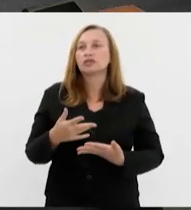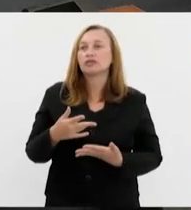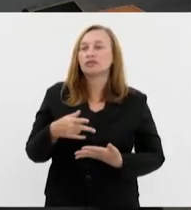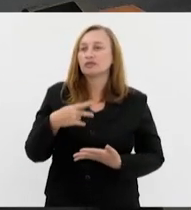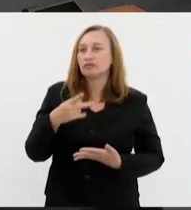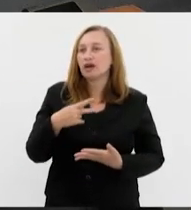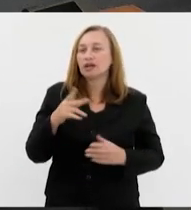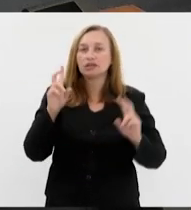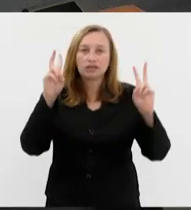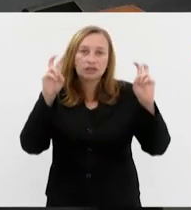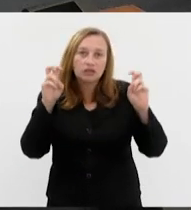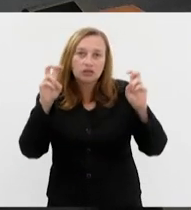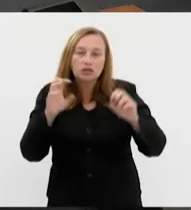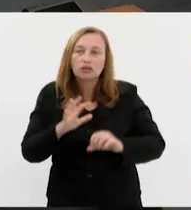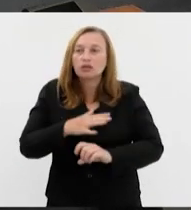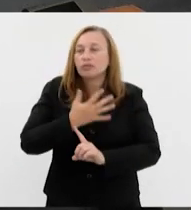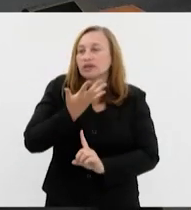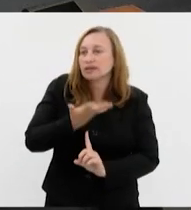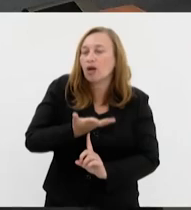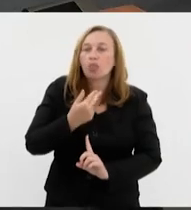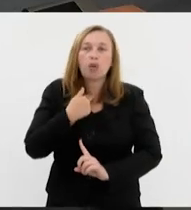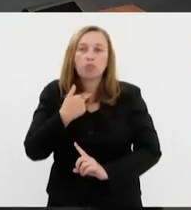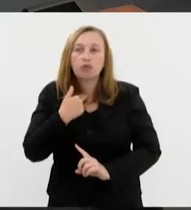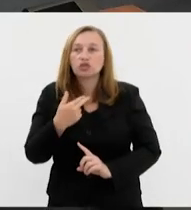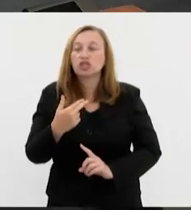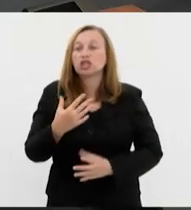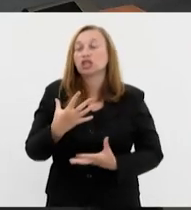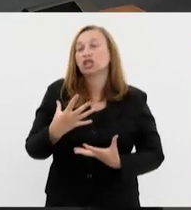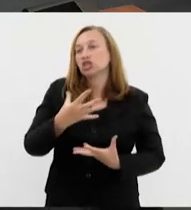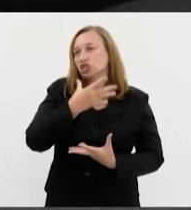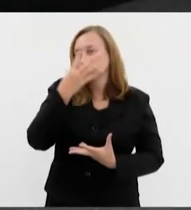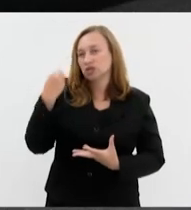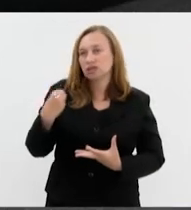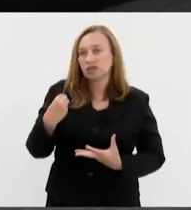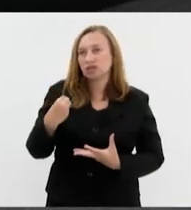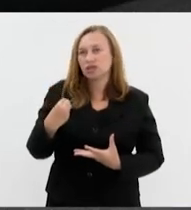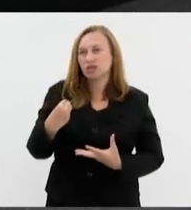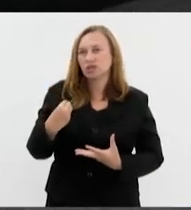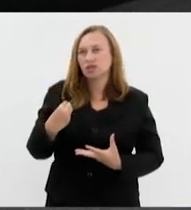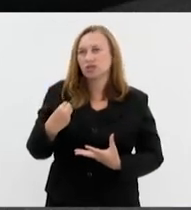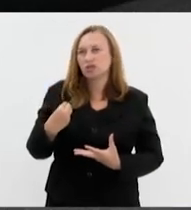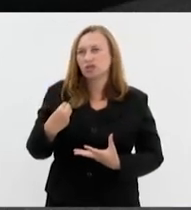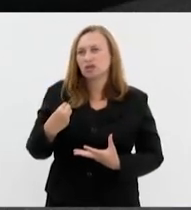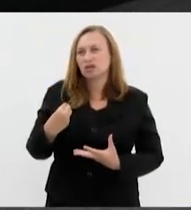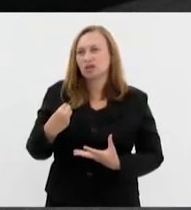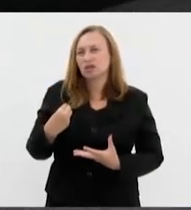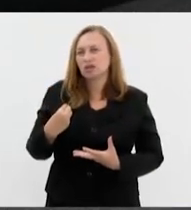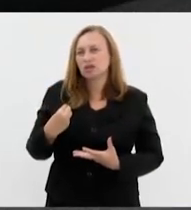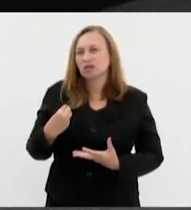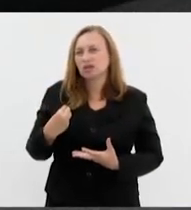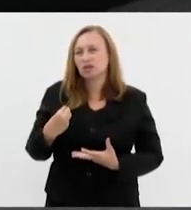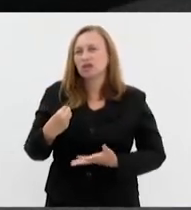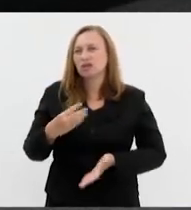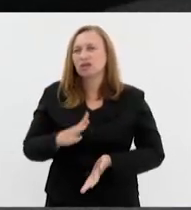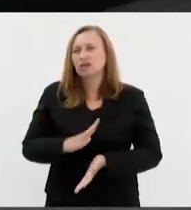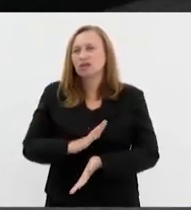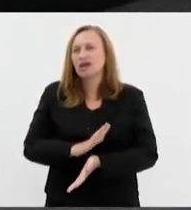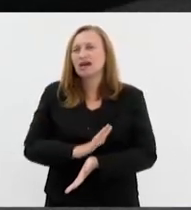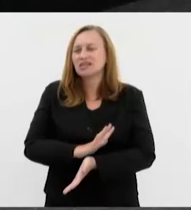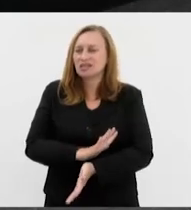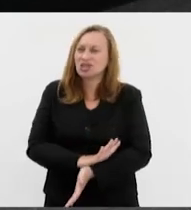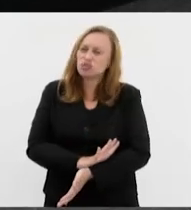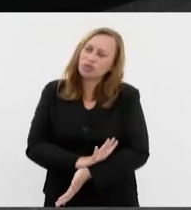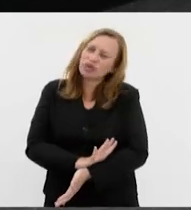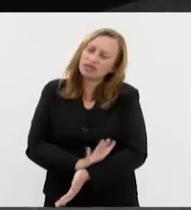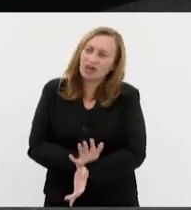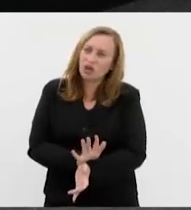das questões ambientais, a gente não pode esquecer do racismo ambiental, que vai atingir exatamente as pessoas